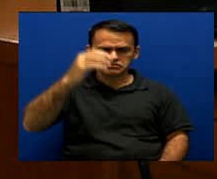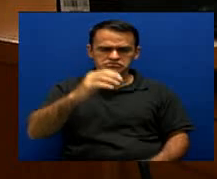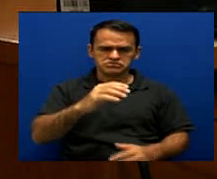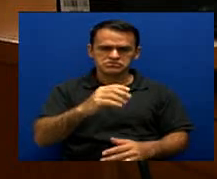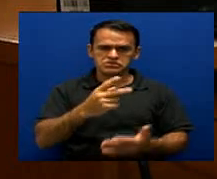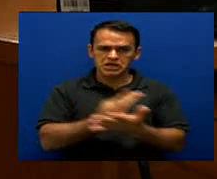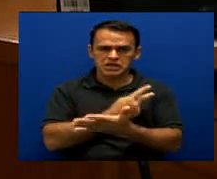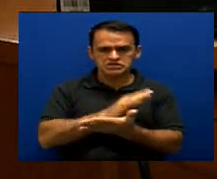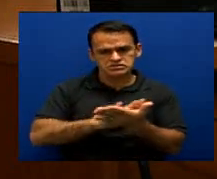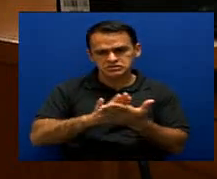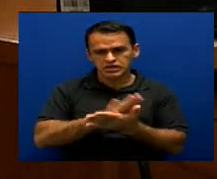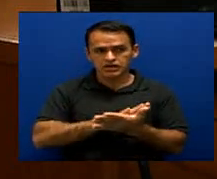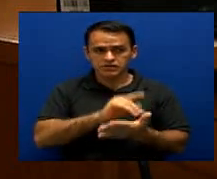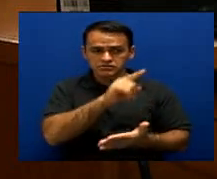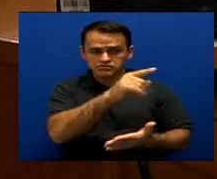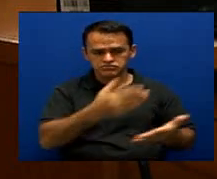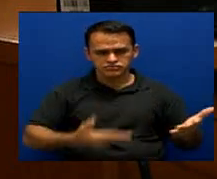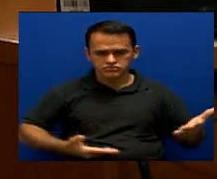funcional